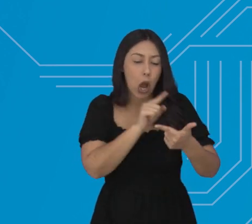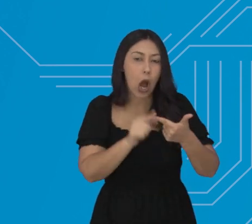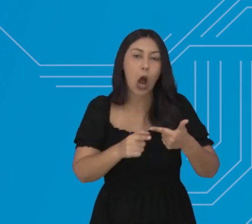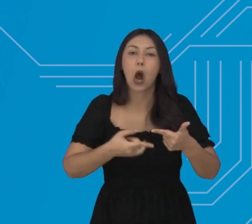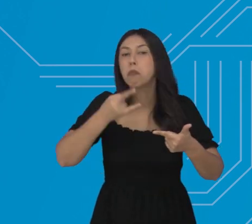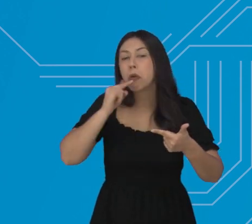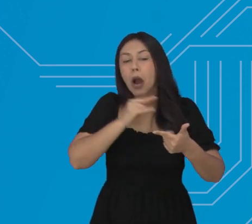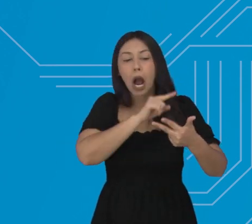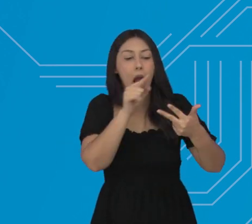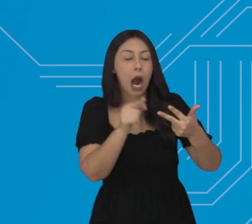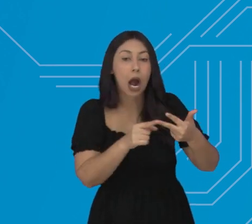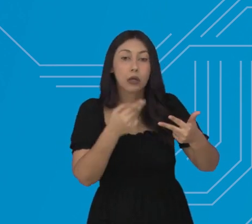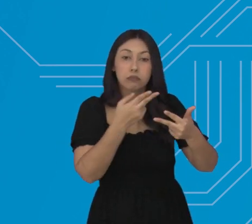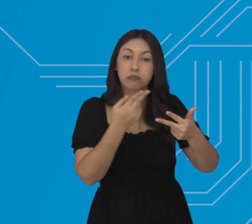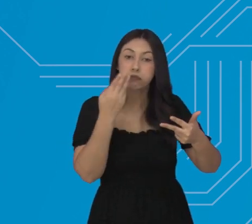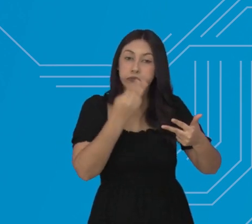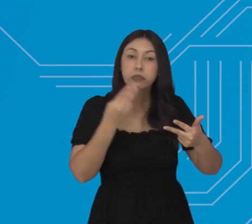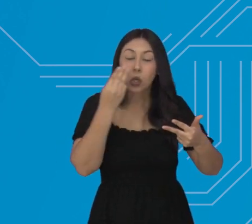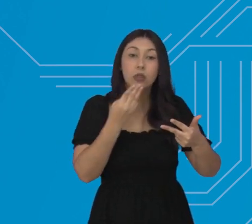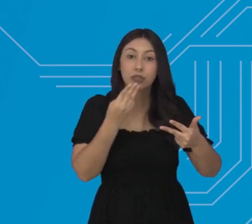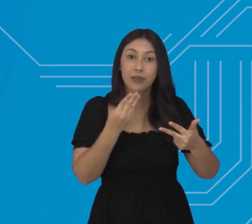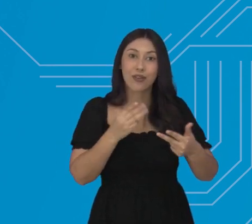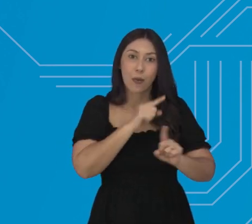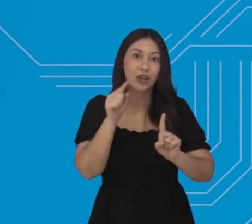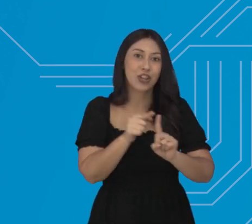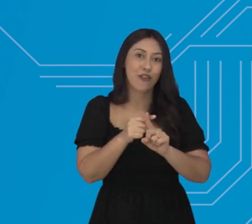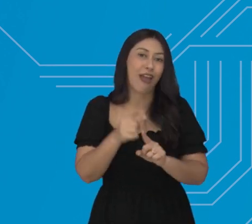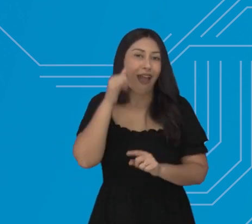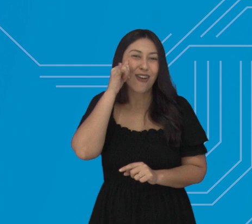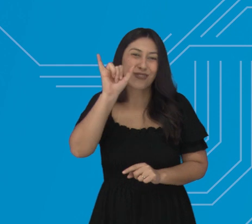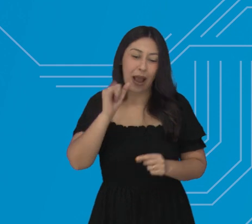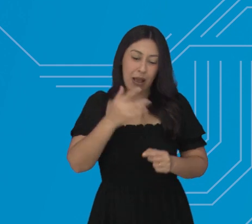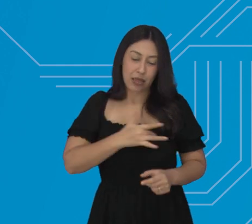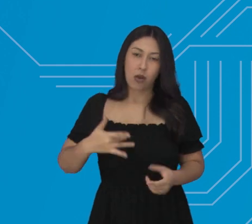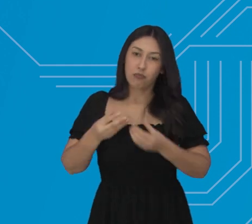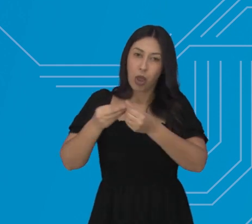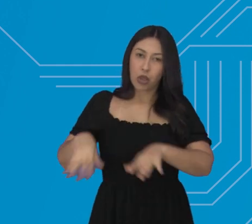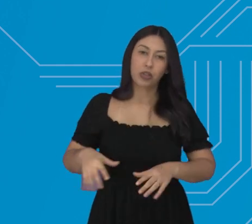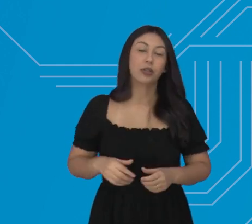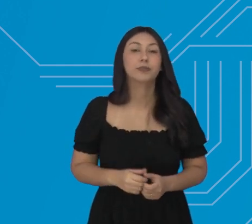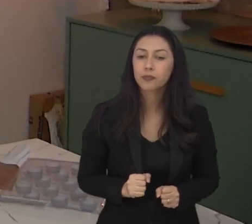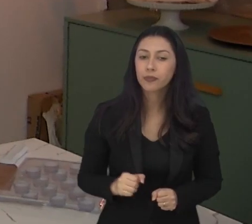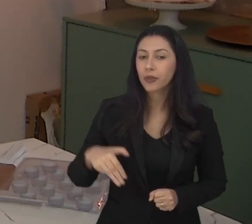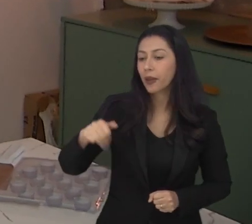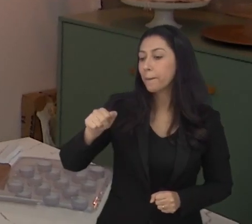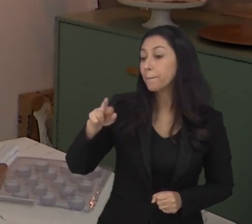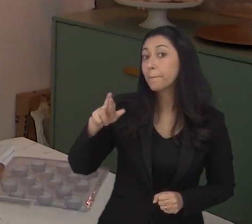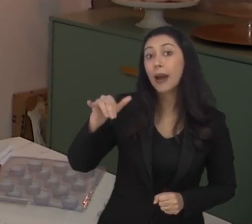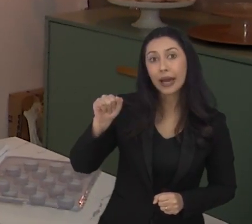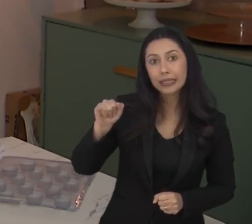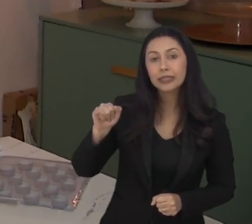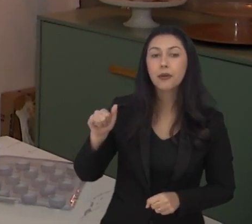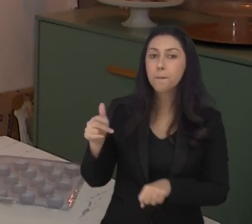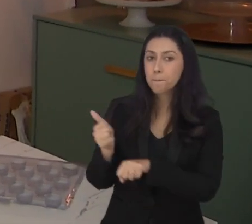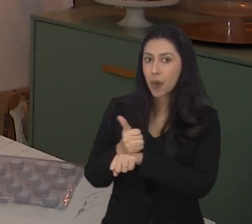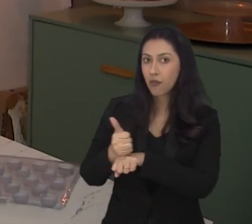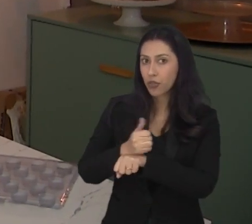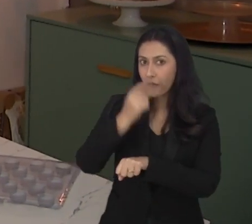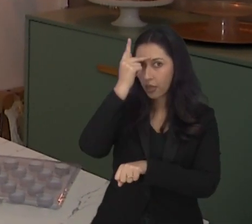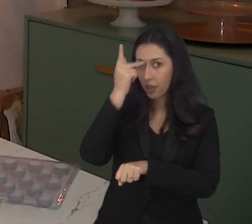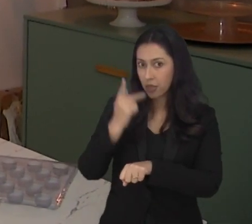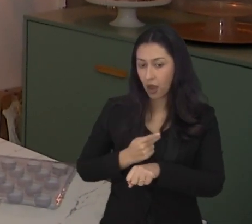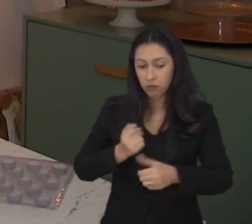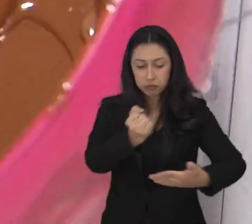alcoólicas e cigarro. A ideia é diminuir o consumo de produtos considerados nocivos à saúde. A Mari é confeiteira